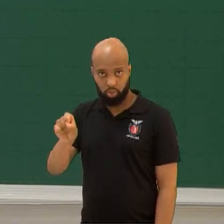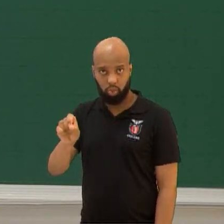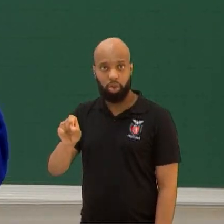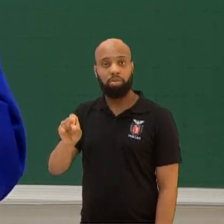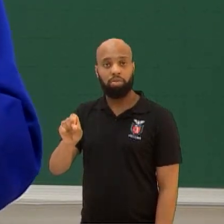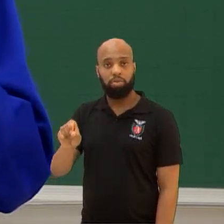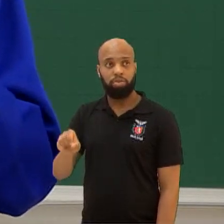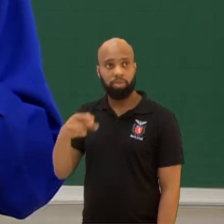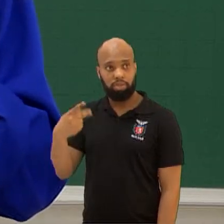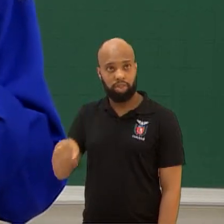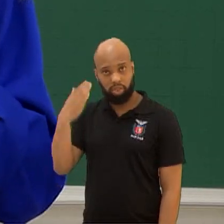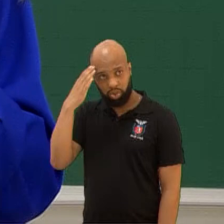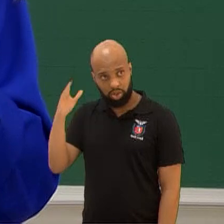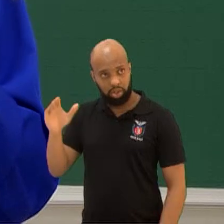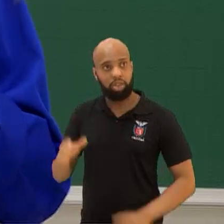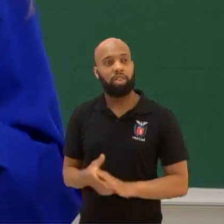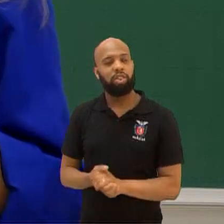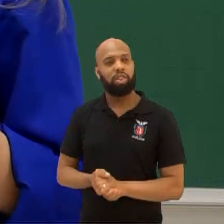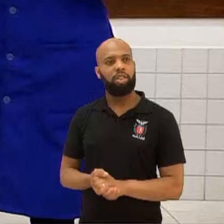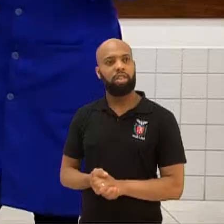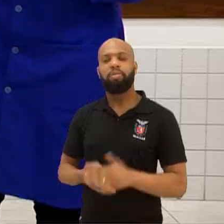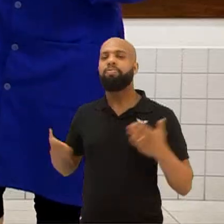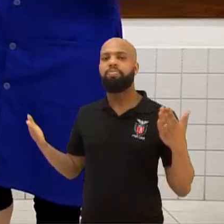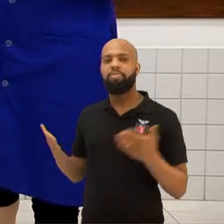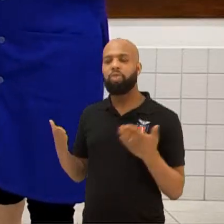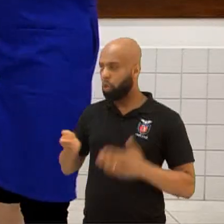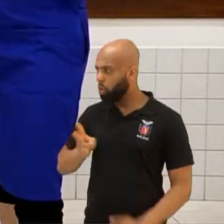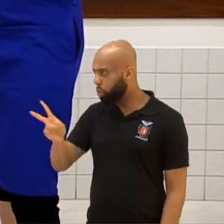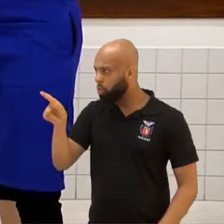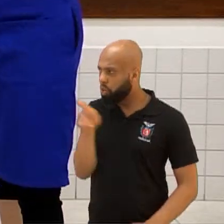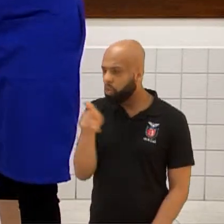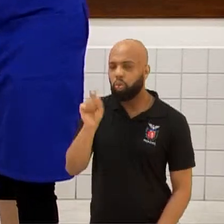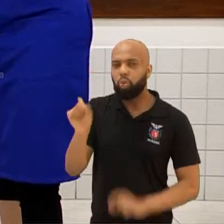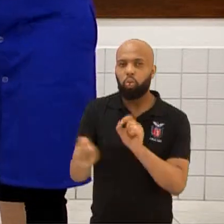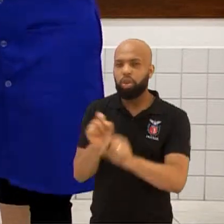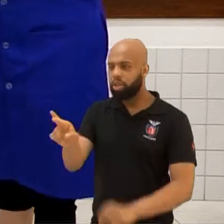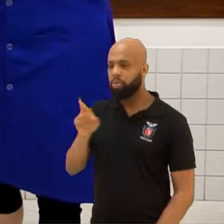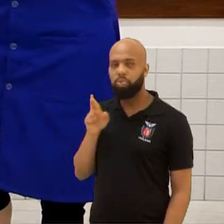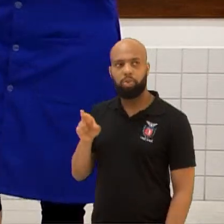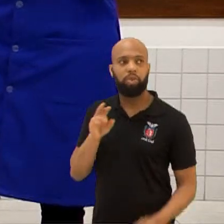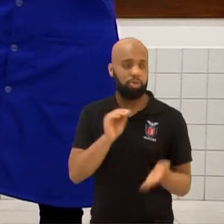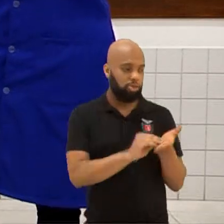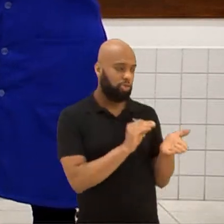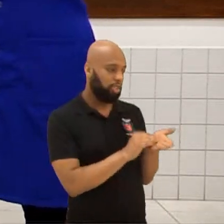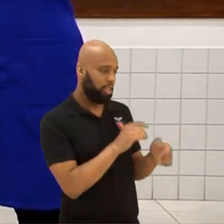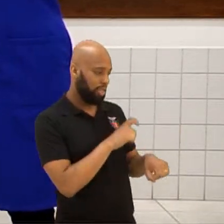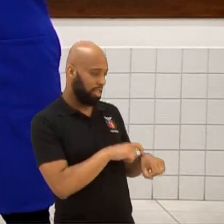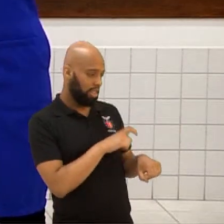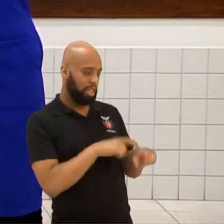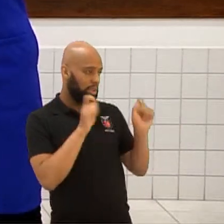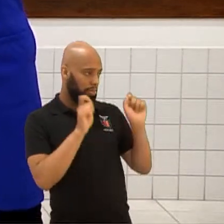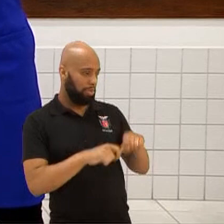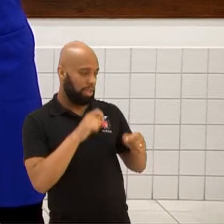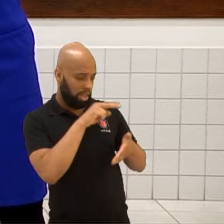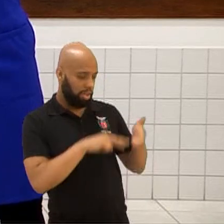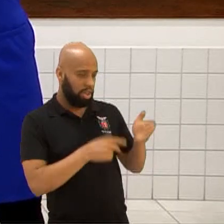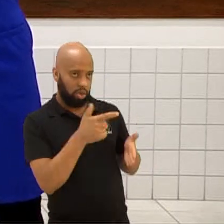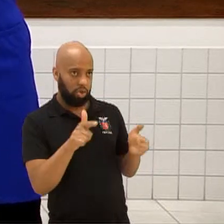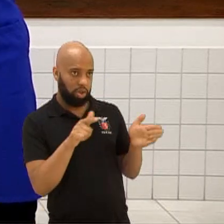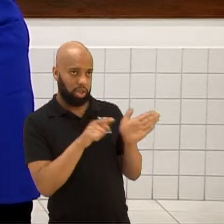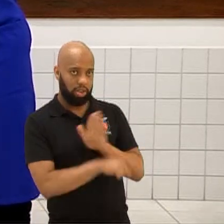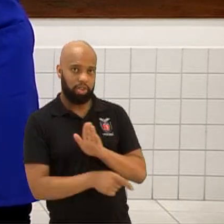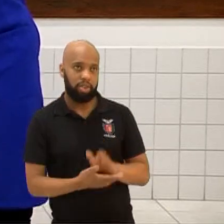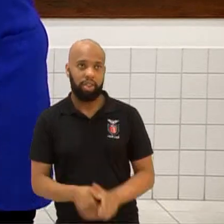de Curitiba. Já falamos. Vamos lá, professor. E aí, o que o pessoal respondeu? Ainda falta um tempinho, só.